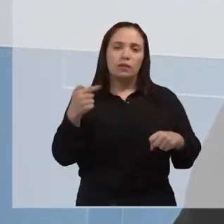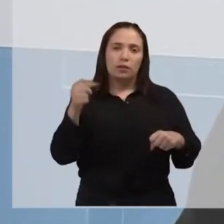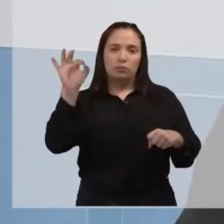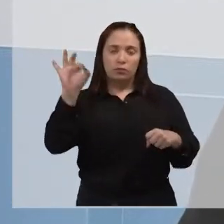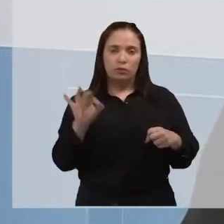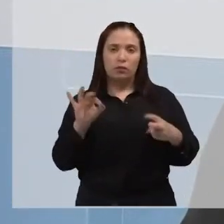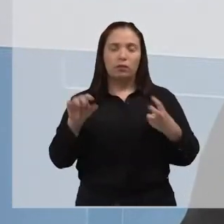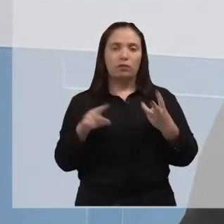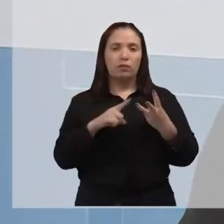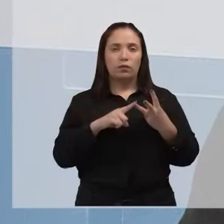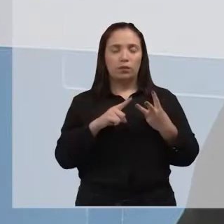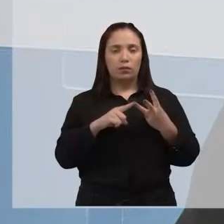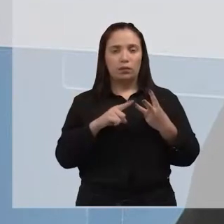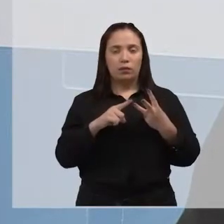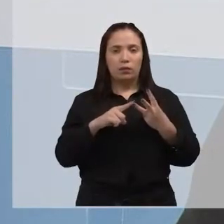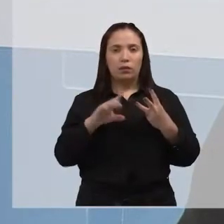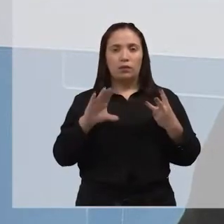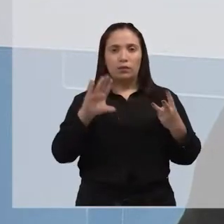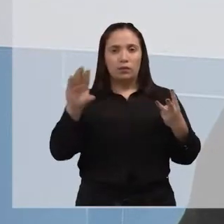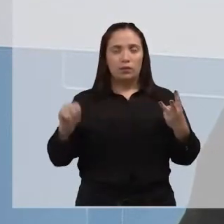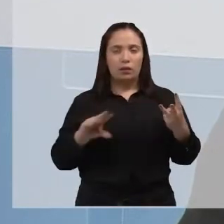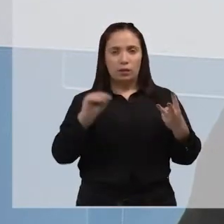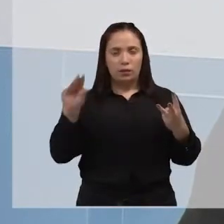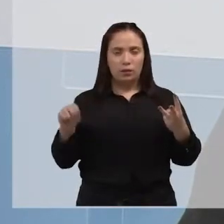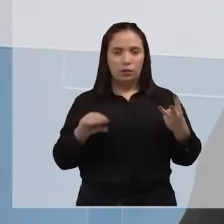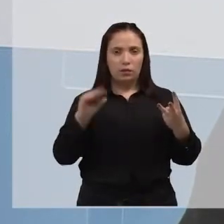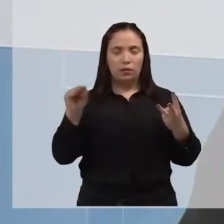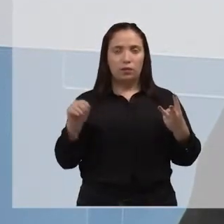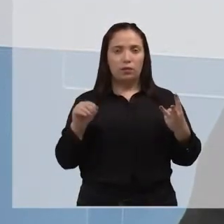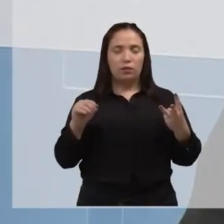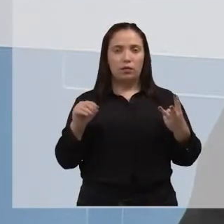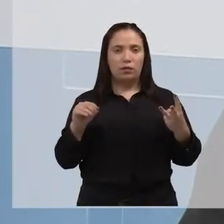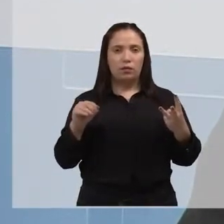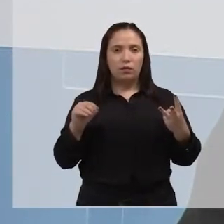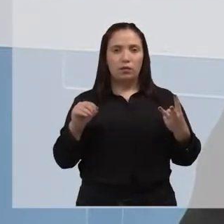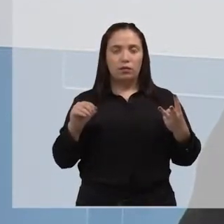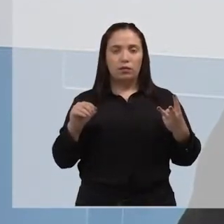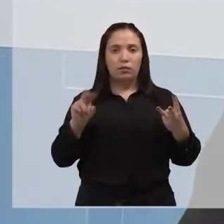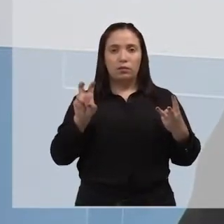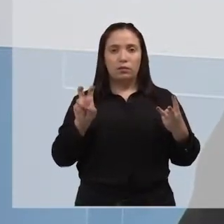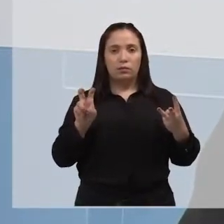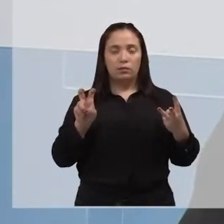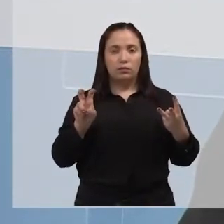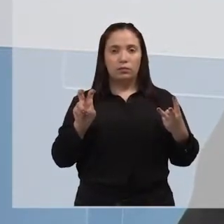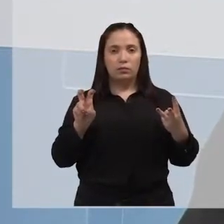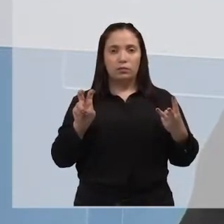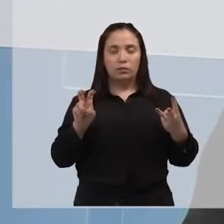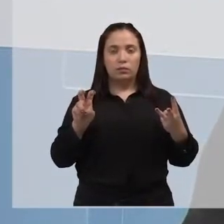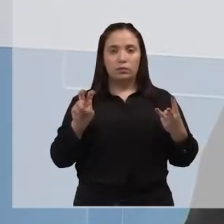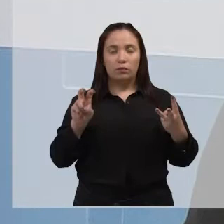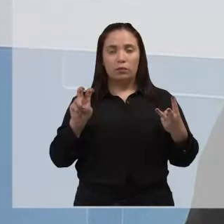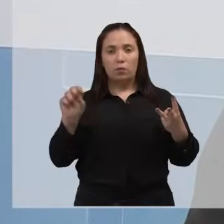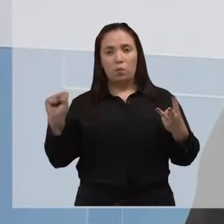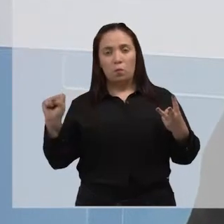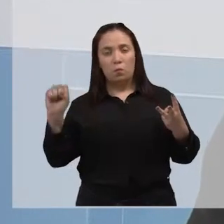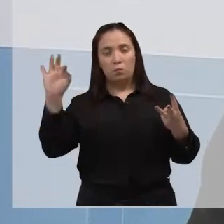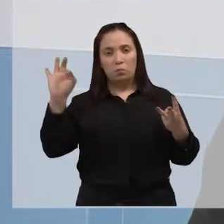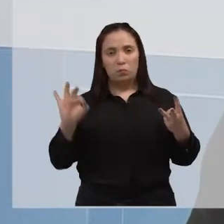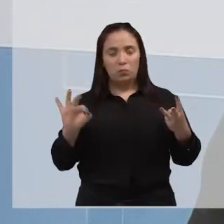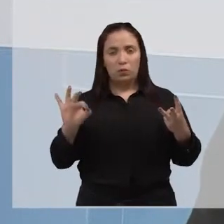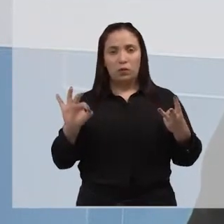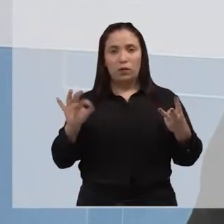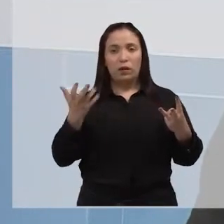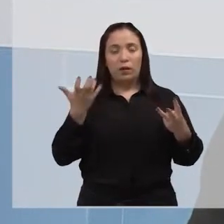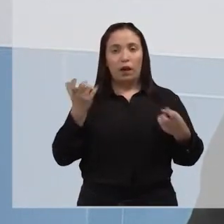7, aí estão se igualando. O Ciro, que tem 5, 8, está vendo a possibilidade de sonhar com o